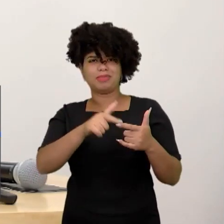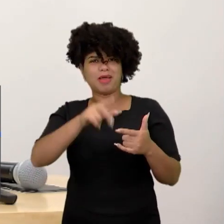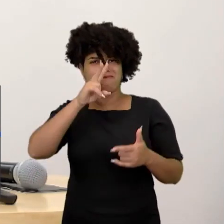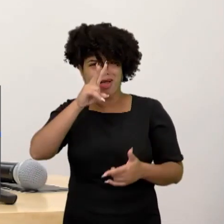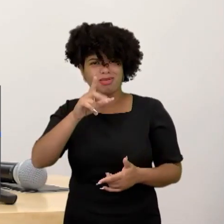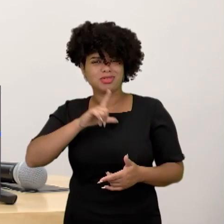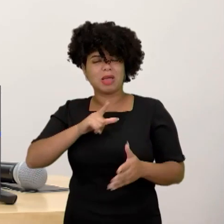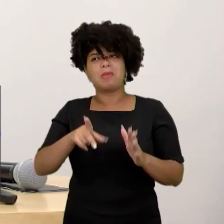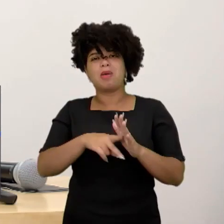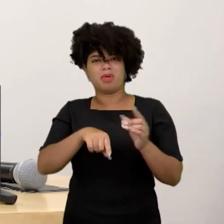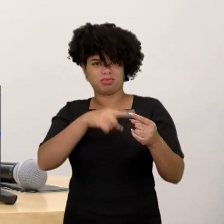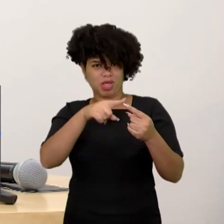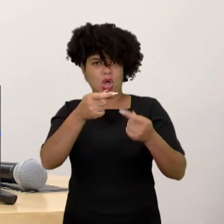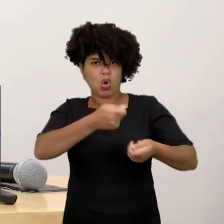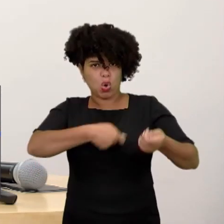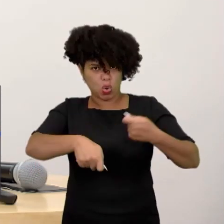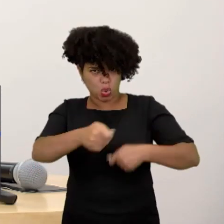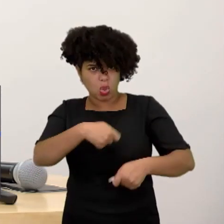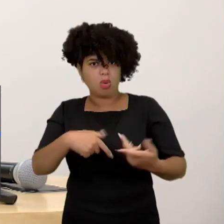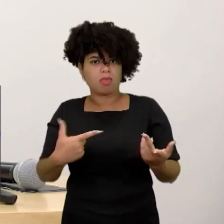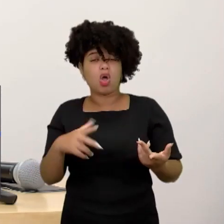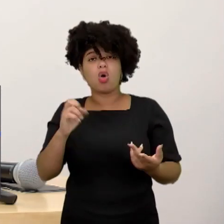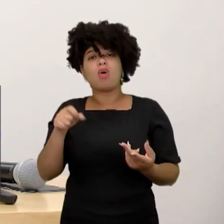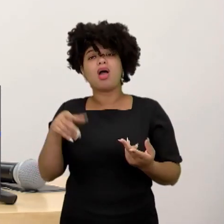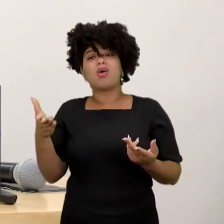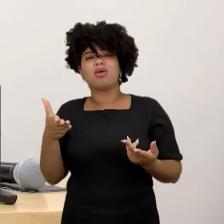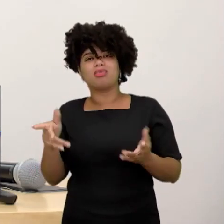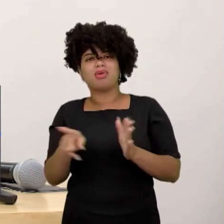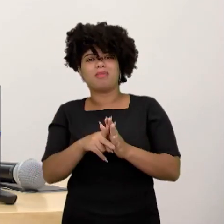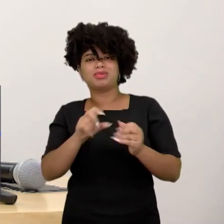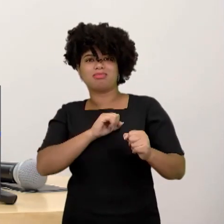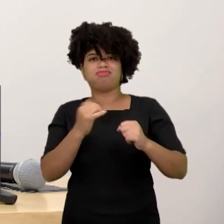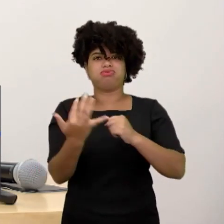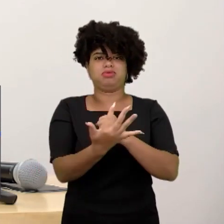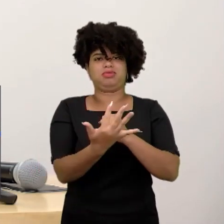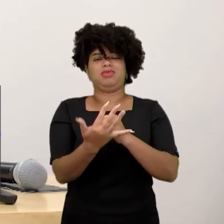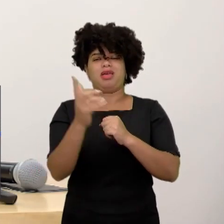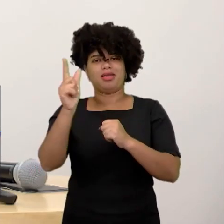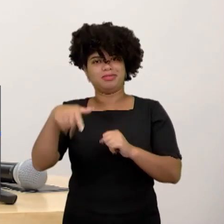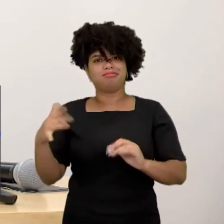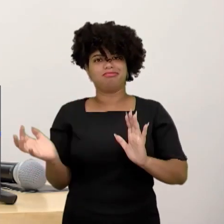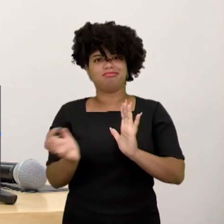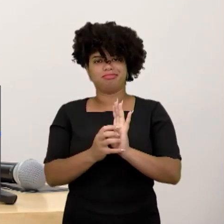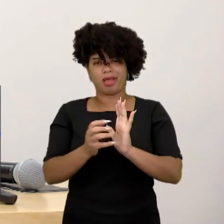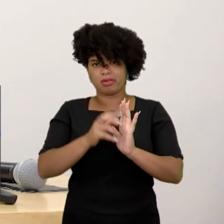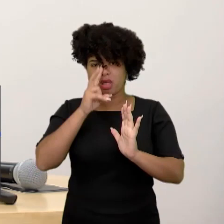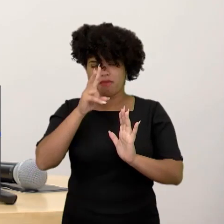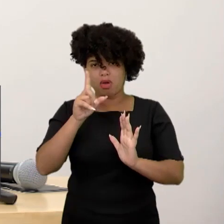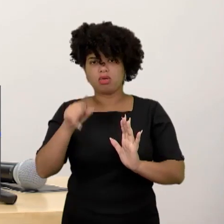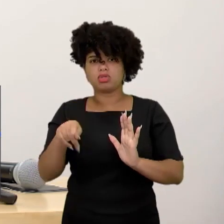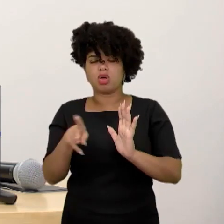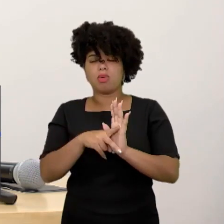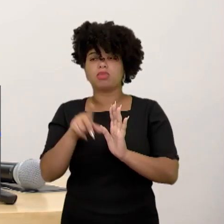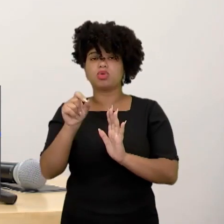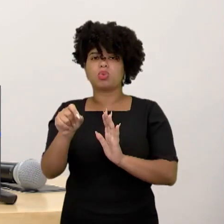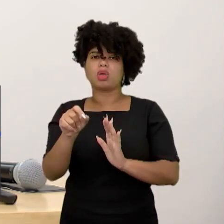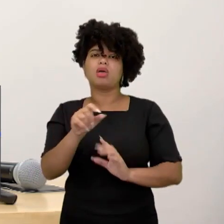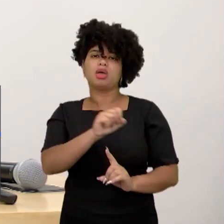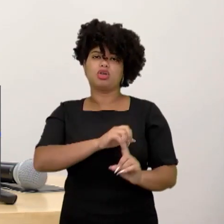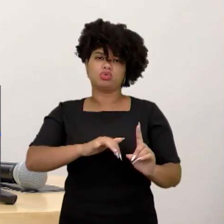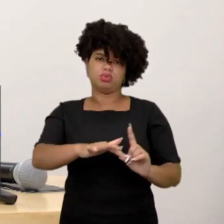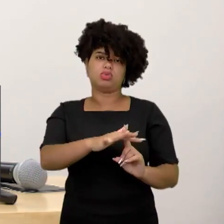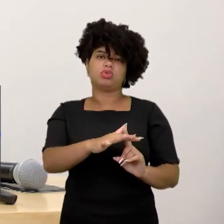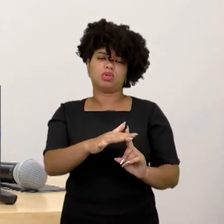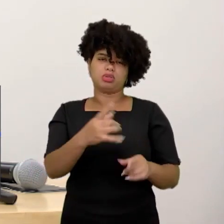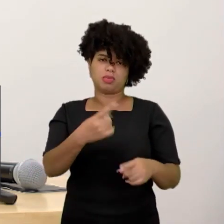crises econômicas, mas como aconteceu, aí, por exemplo, com a pandemia, né, que aí o reflexo acaba indo para a sociedade, aí, com o